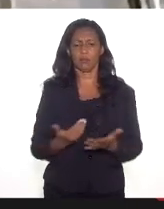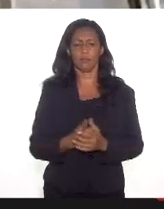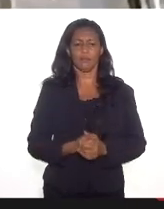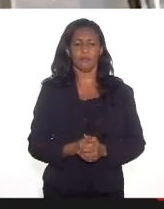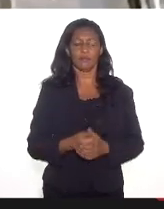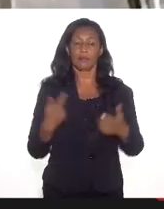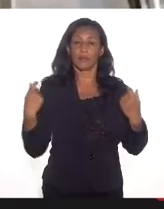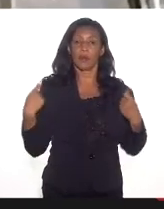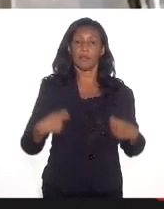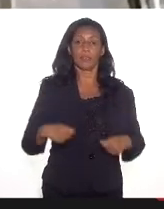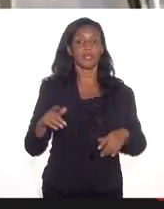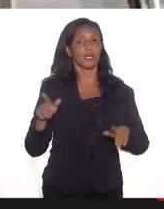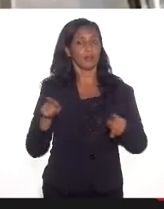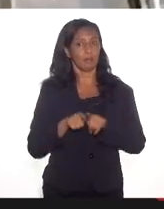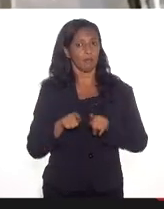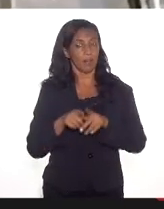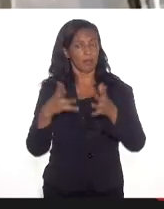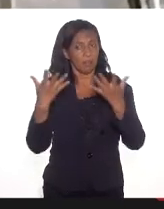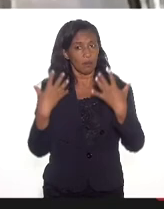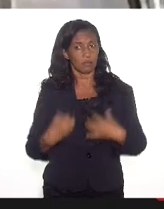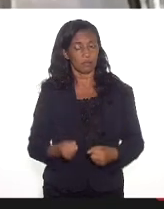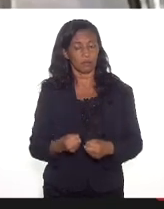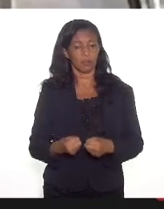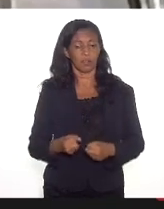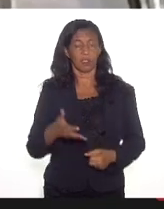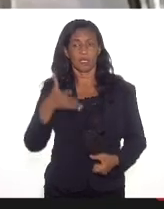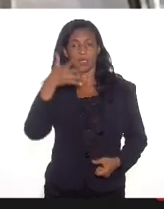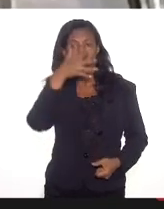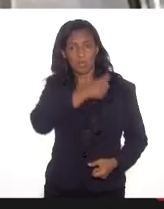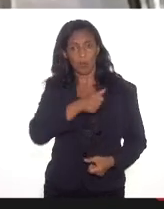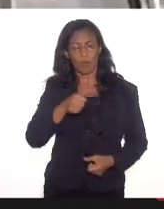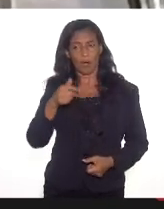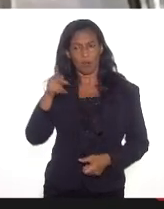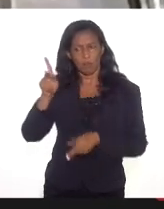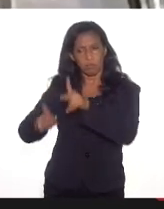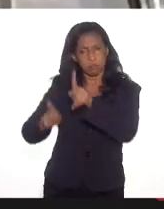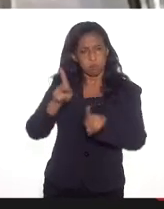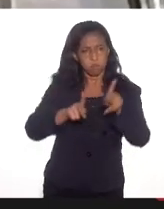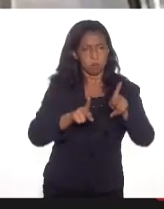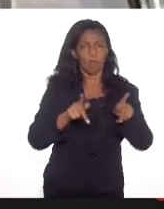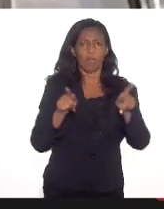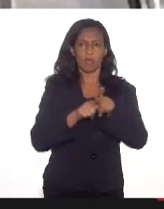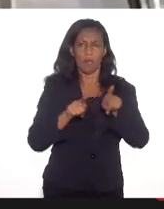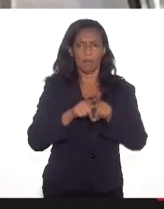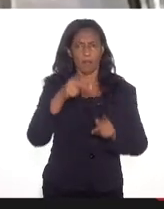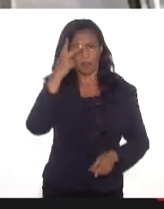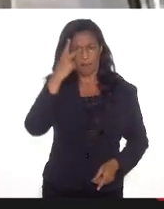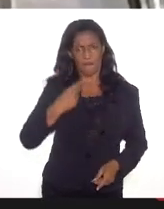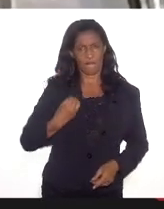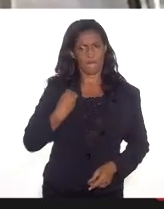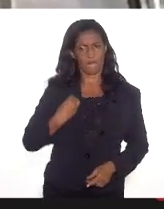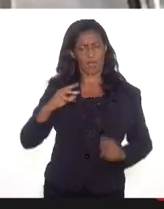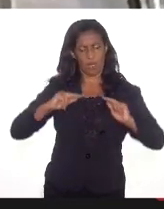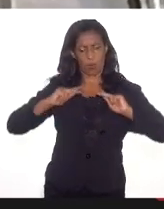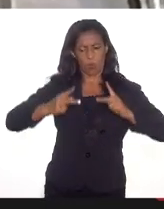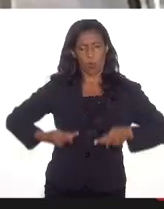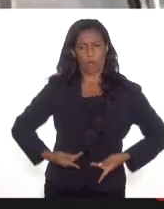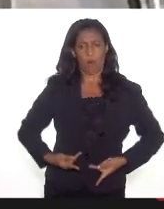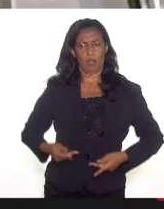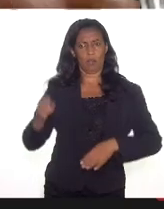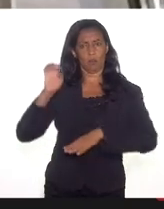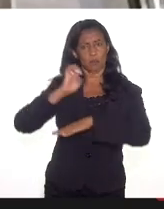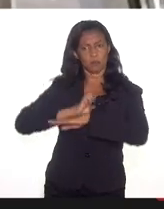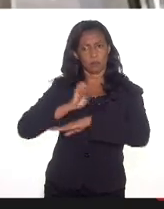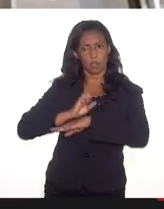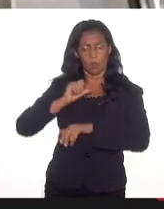ela precisa levar em consideração que salvando seus cidadãos também se salva a nossa condição de humanidade nesse Estado